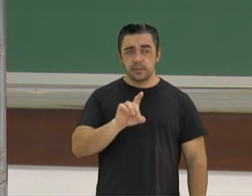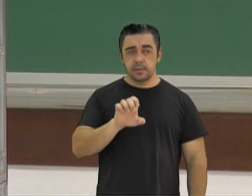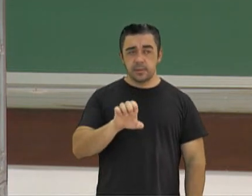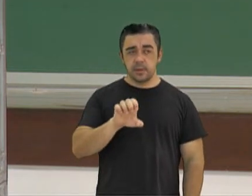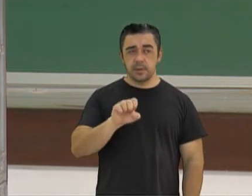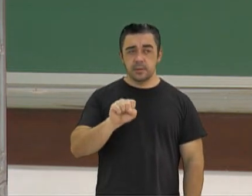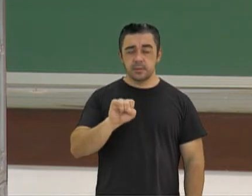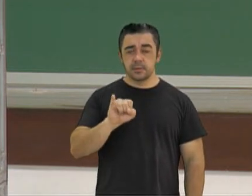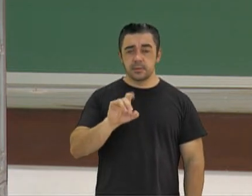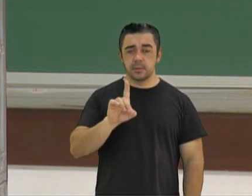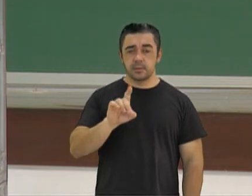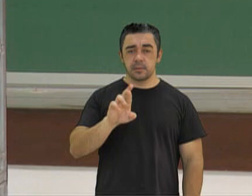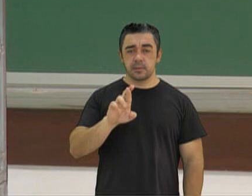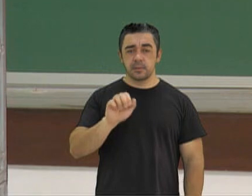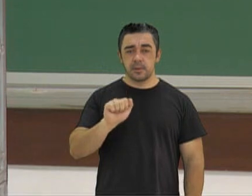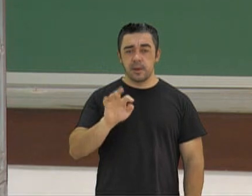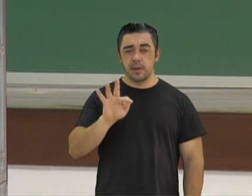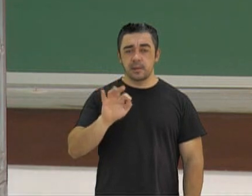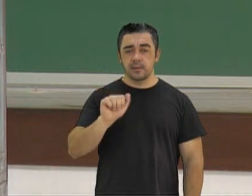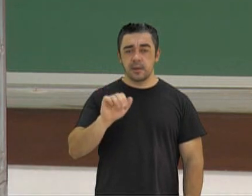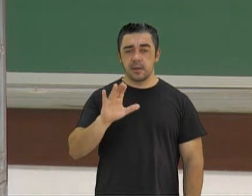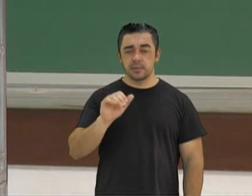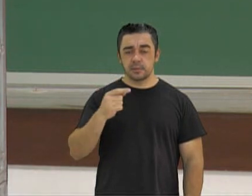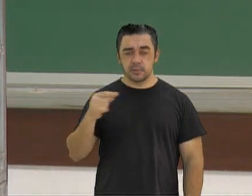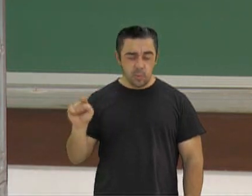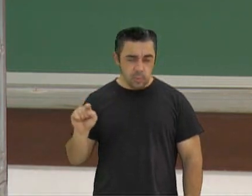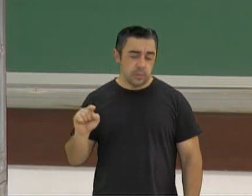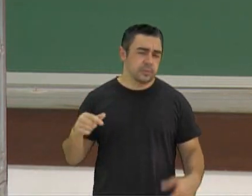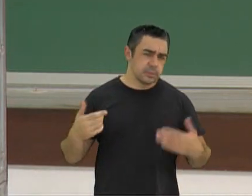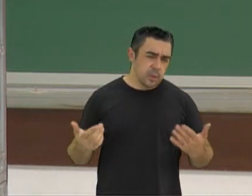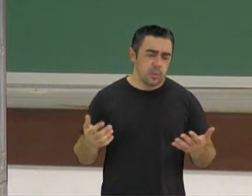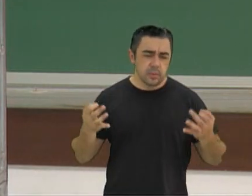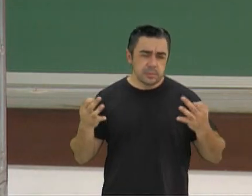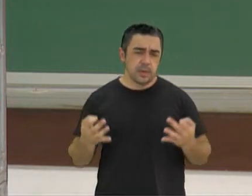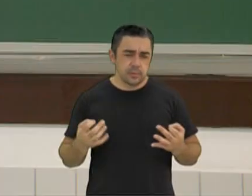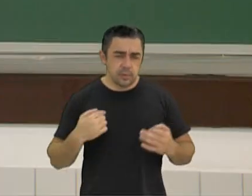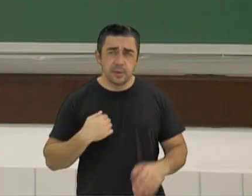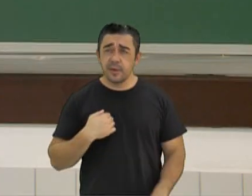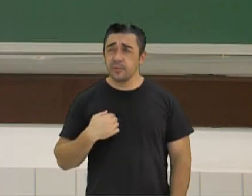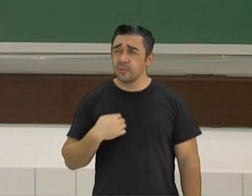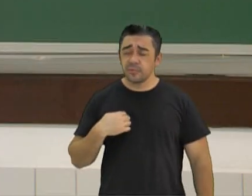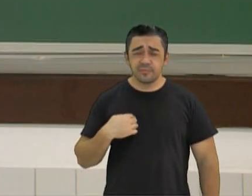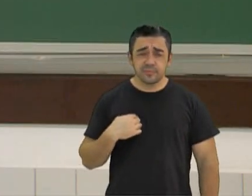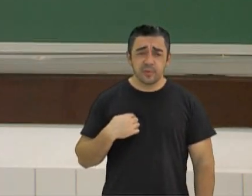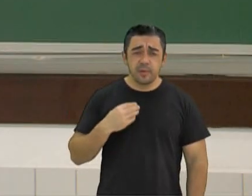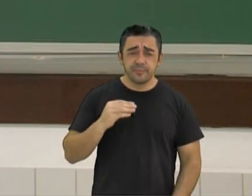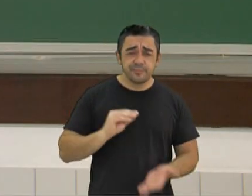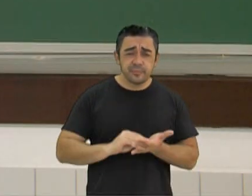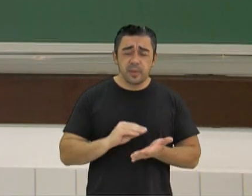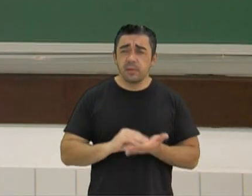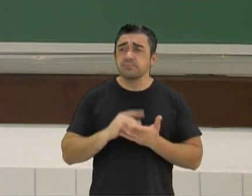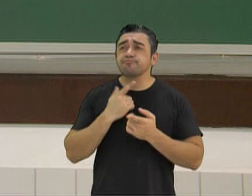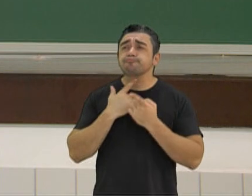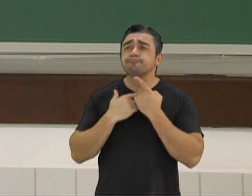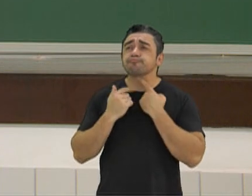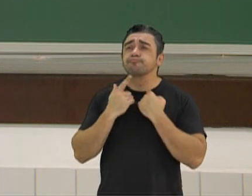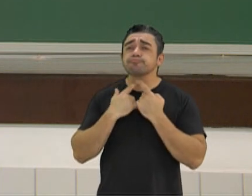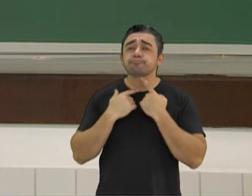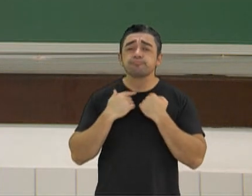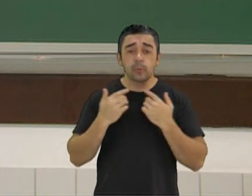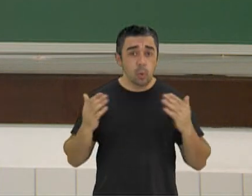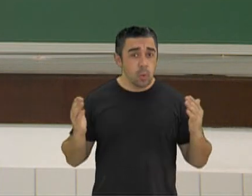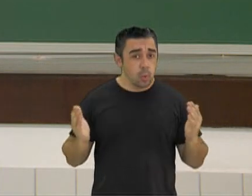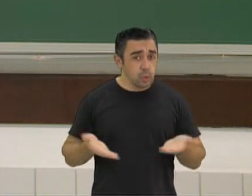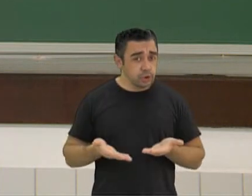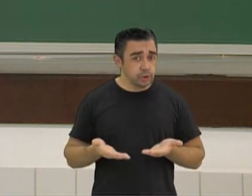desidratação, tá bom? Na reação de desidratação, certo? Pô, tô desidratado, certo? Tô desidratando, mais ou menos hoje, galera,